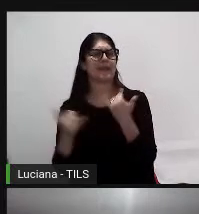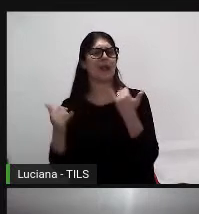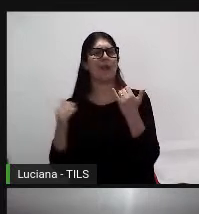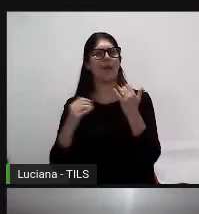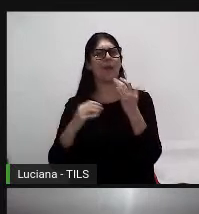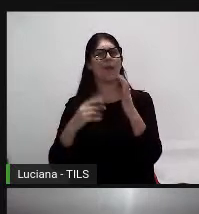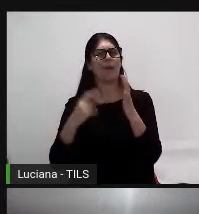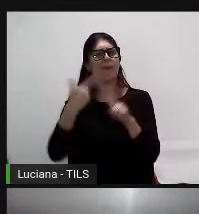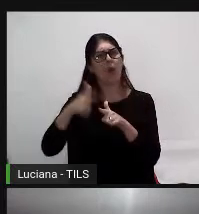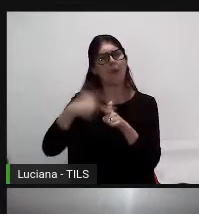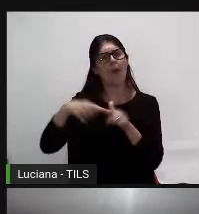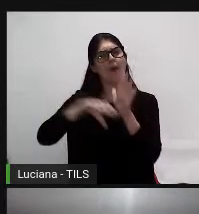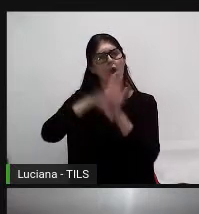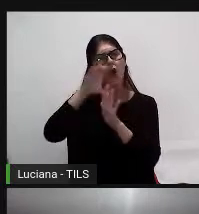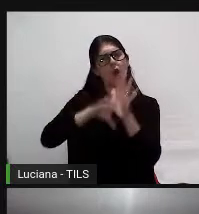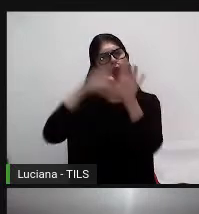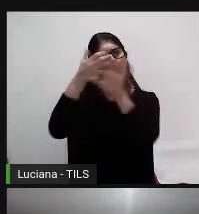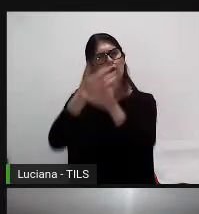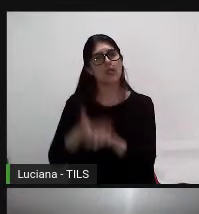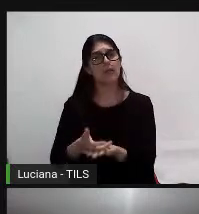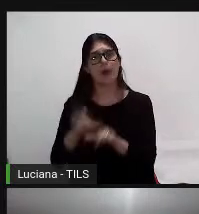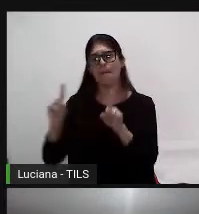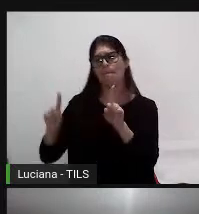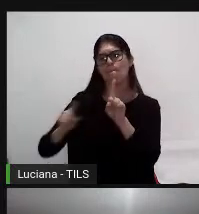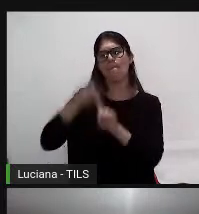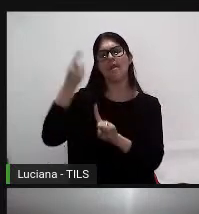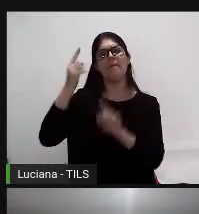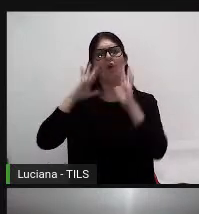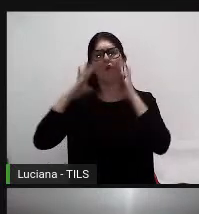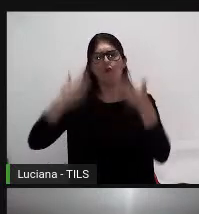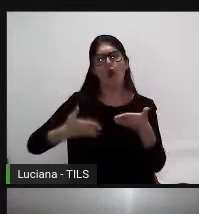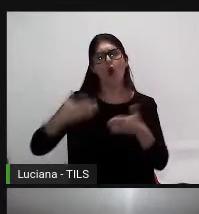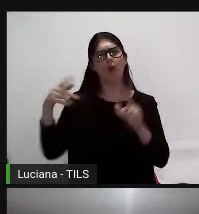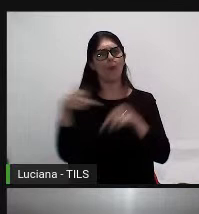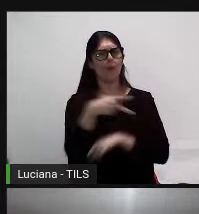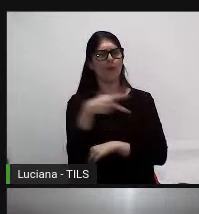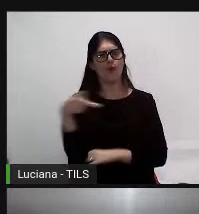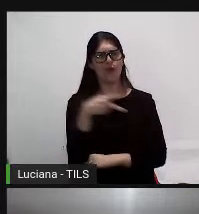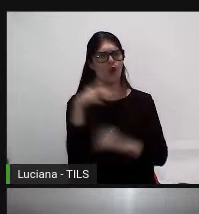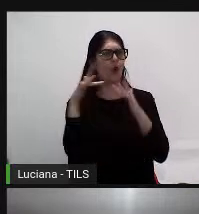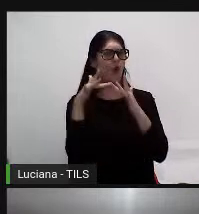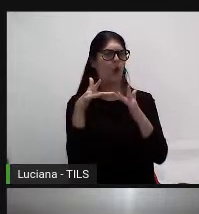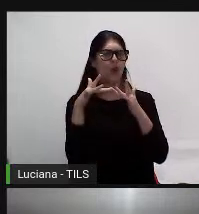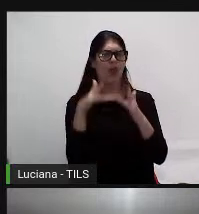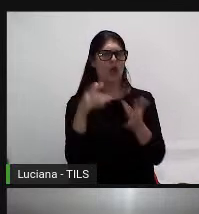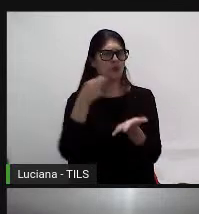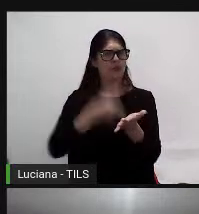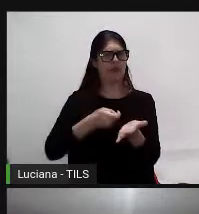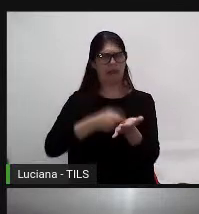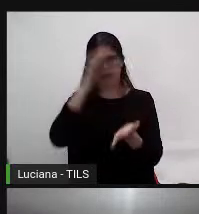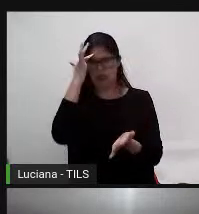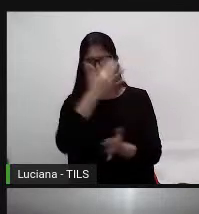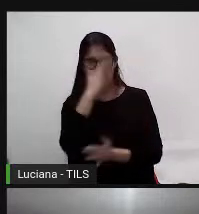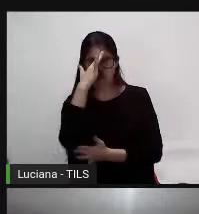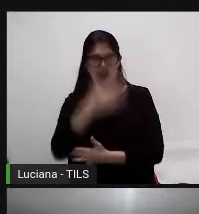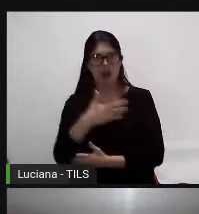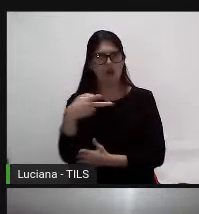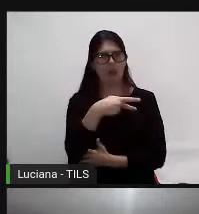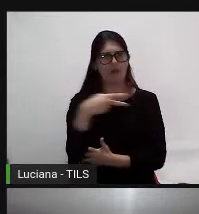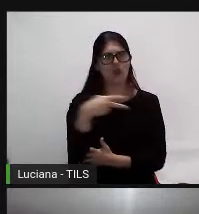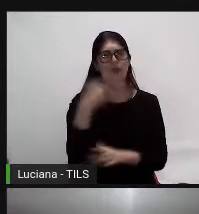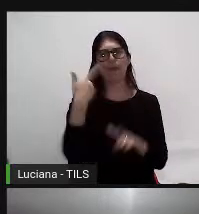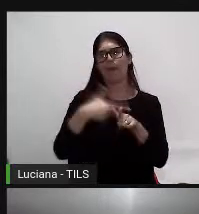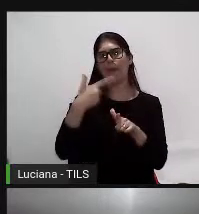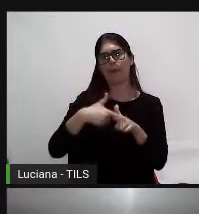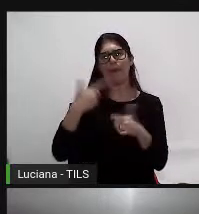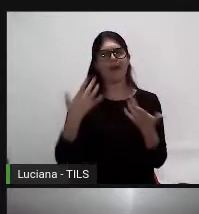disciplina? Primeiramente, entre em contato com o professor ou com a professora. Então, tentem resolver por aí, olha, estou com isso, ó, era